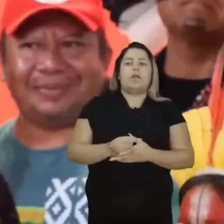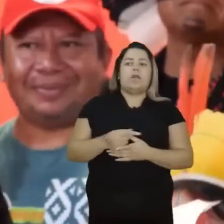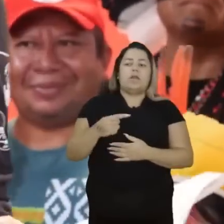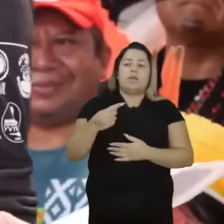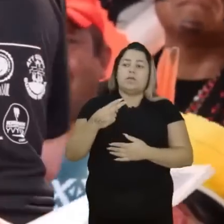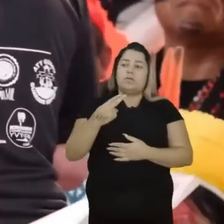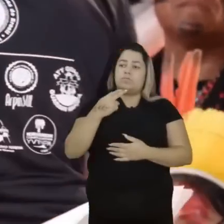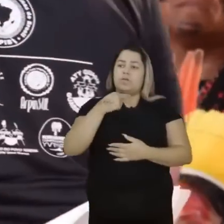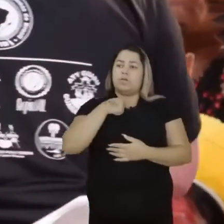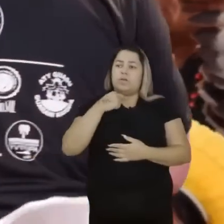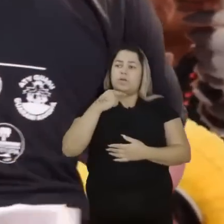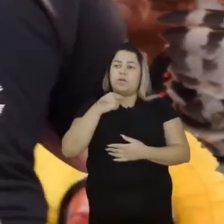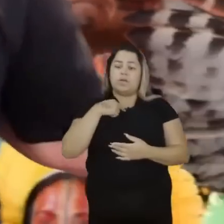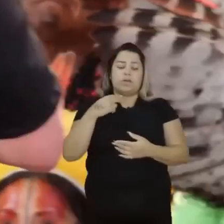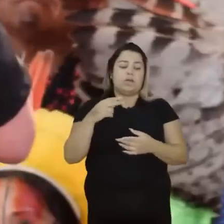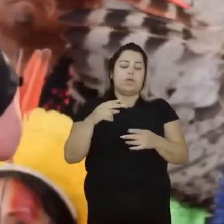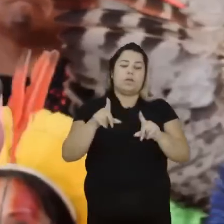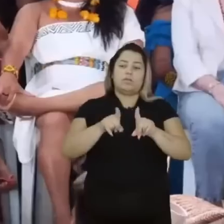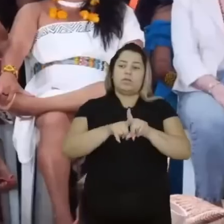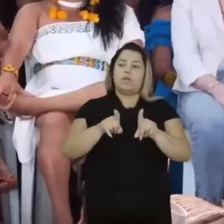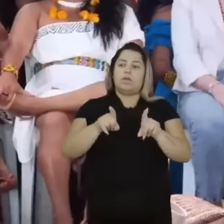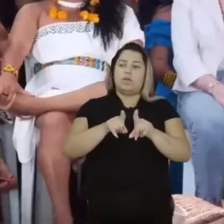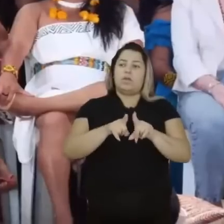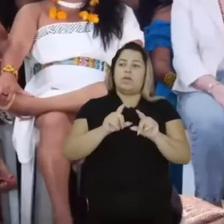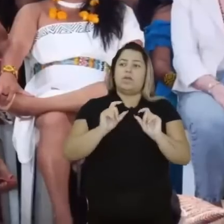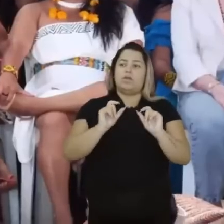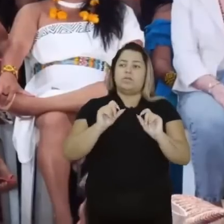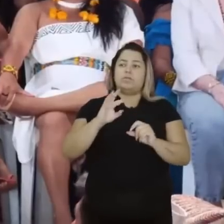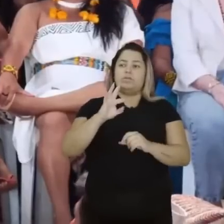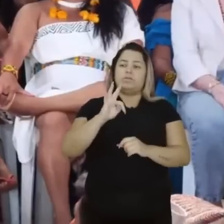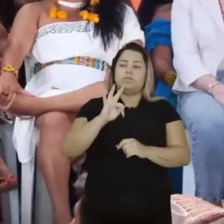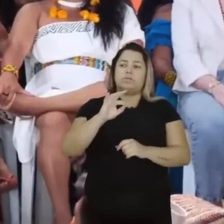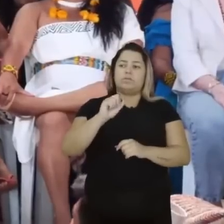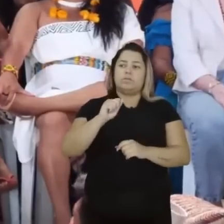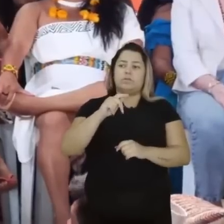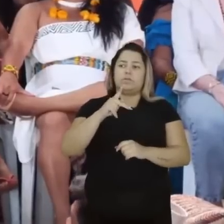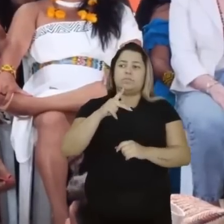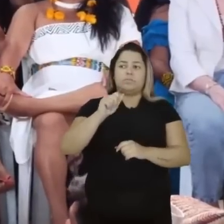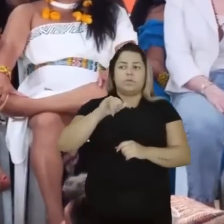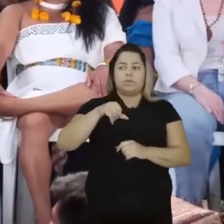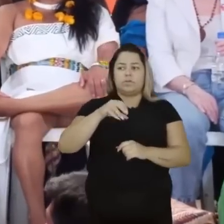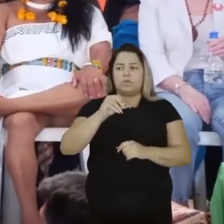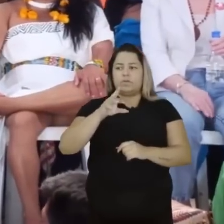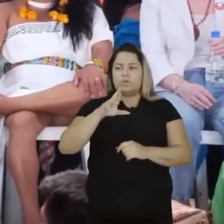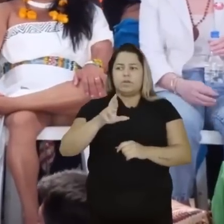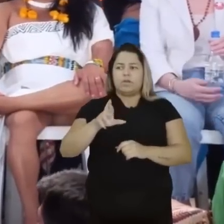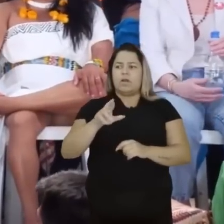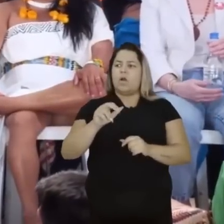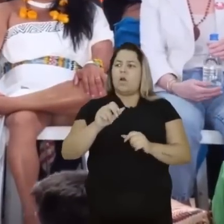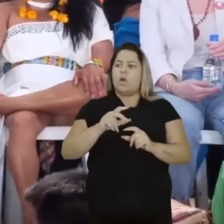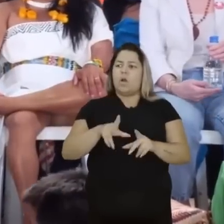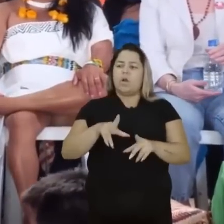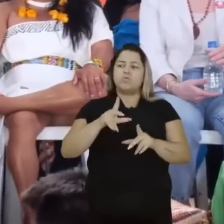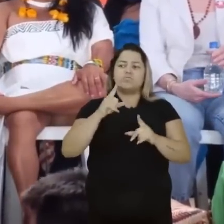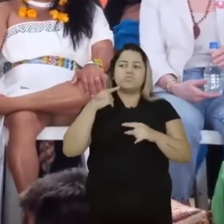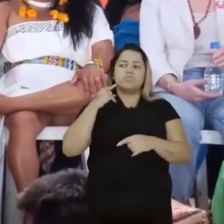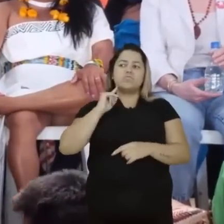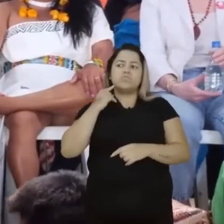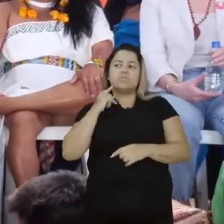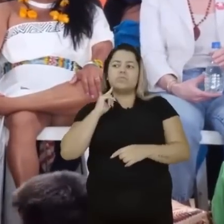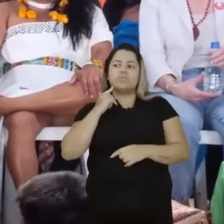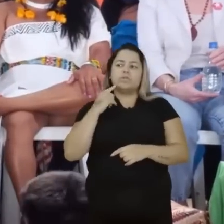uma notícia de que as águas azuis do rio Tapajós estavam barrentas e poluídas com o mercúrio do